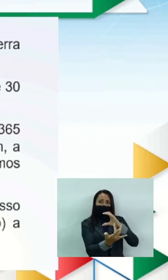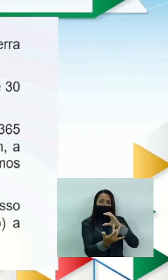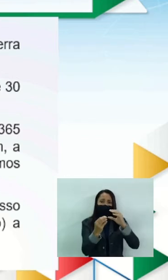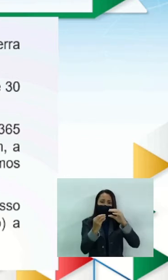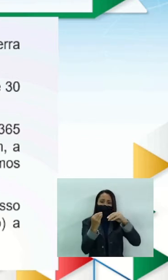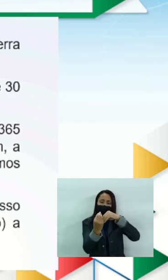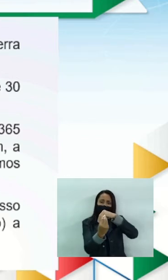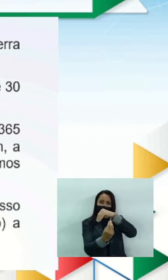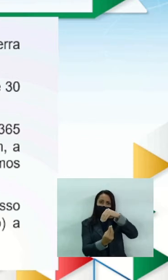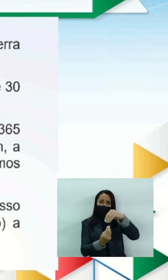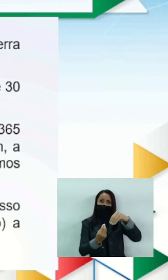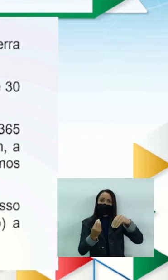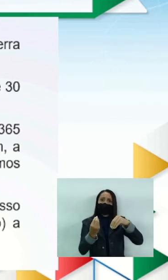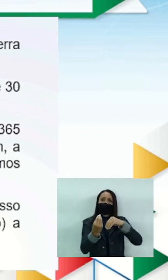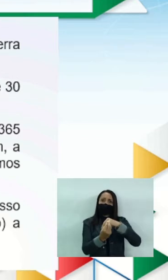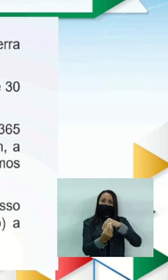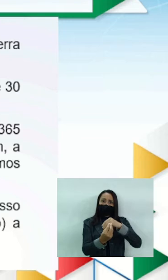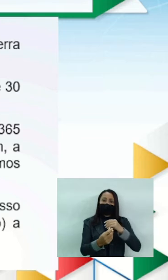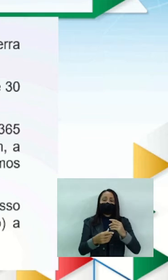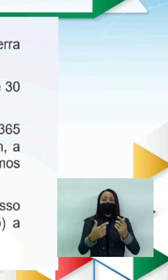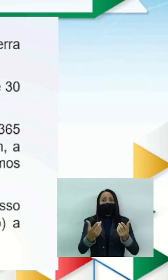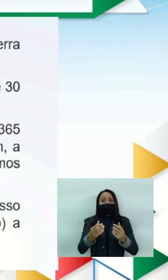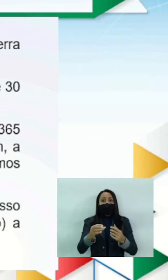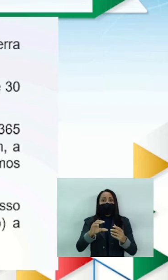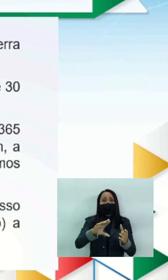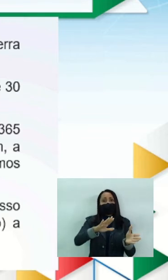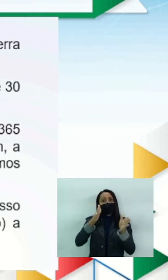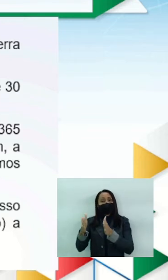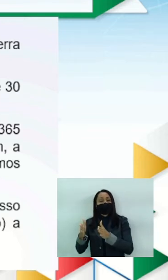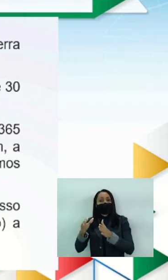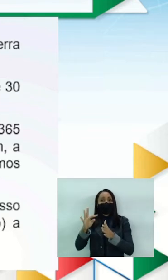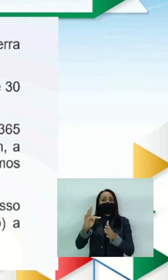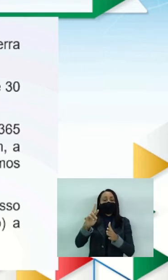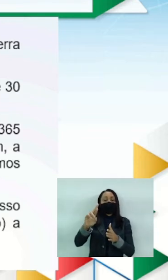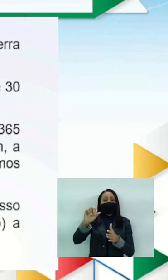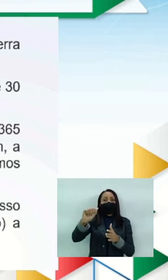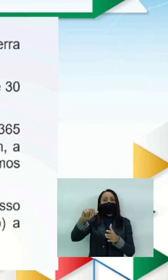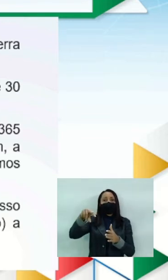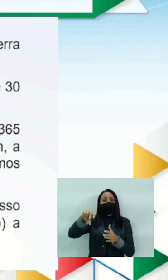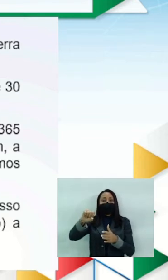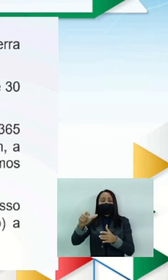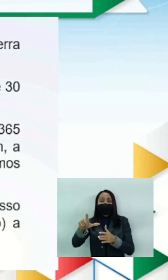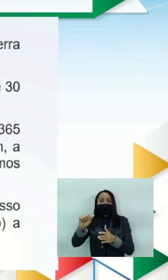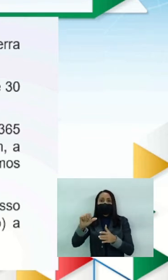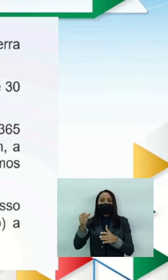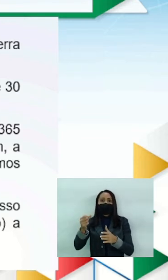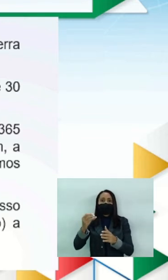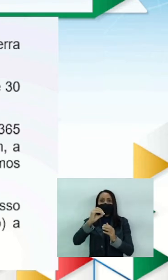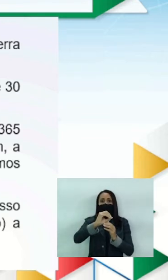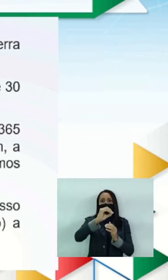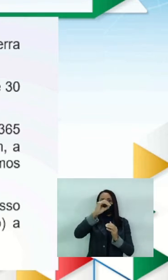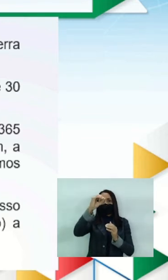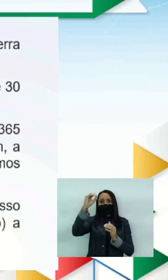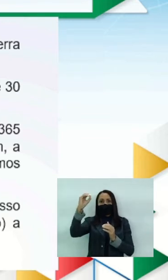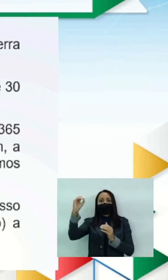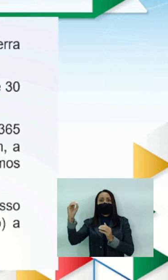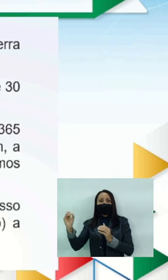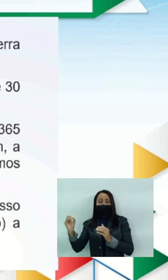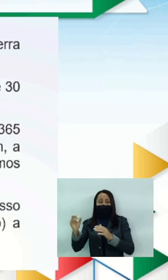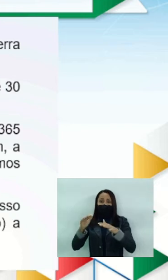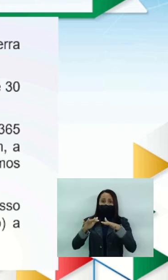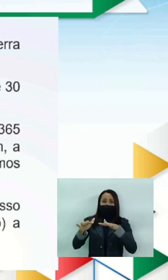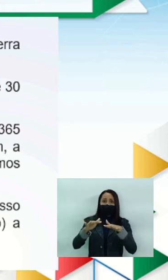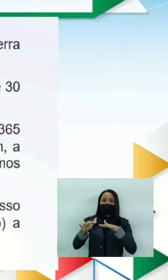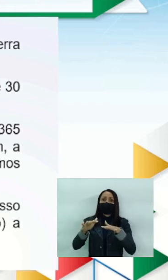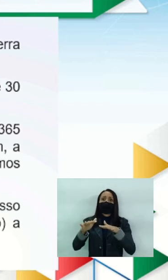as noites 24 horas, a translação é o nome que se dá ao movimento que a Terra realiza através do Sol. Este movimento